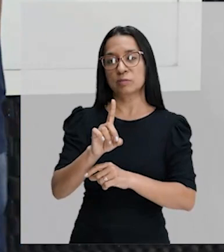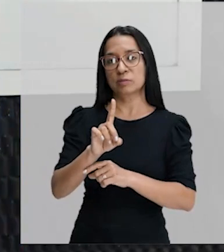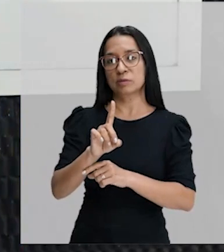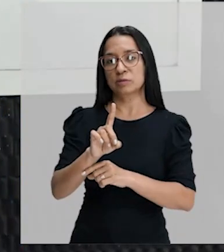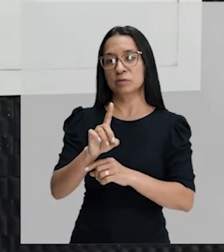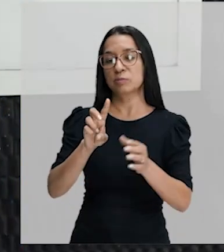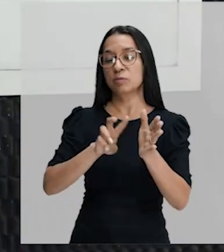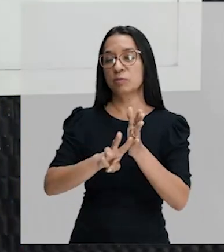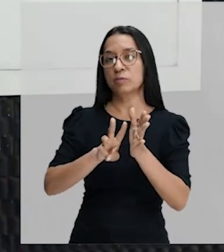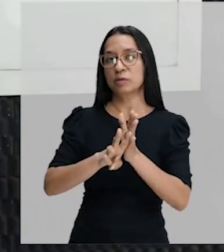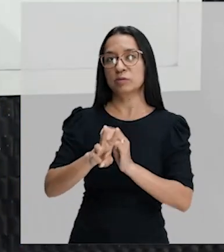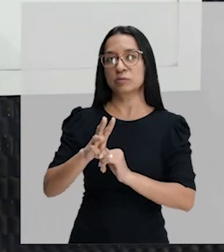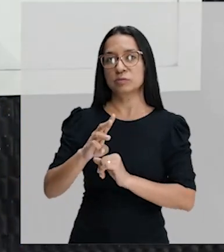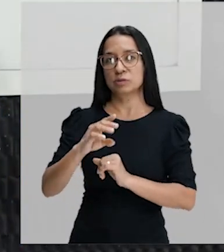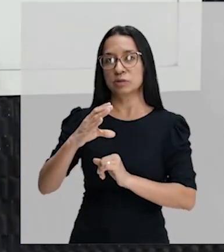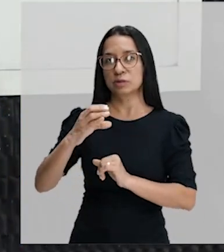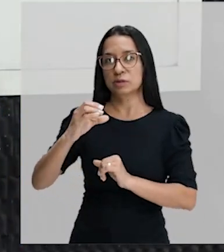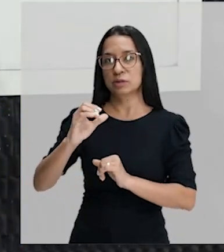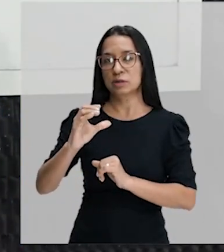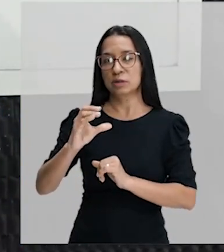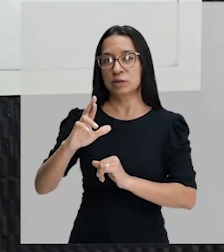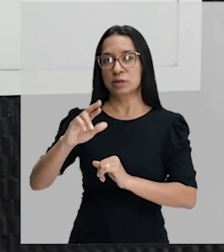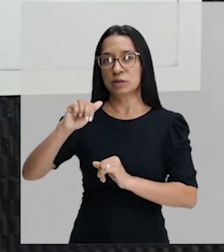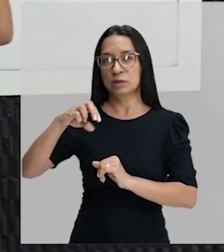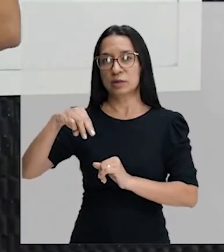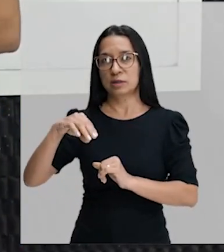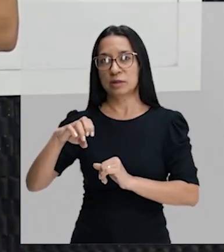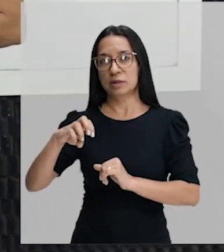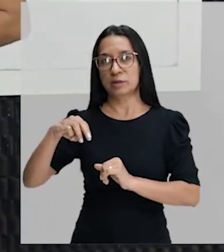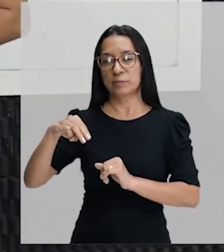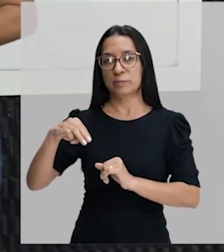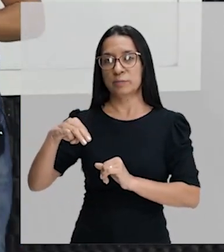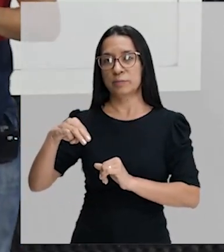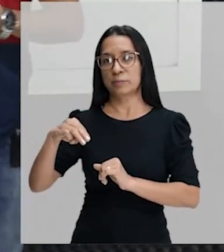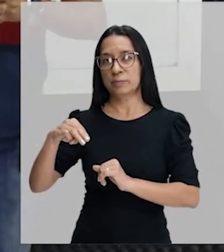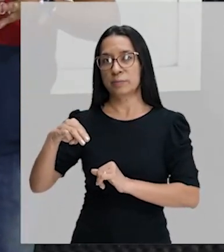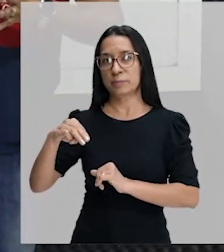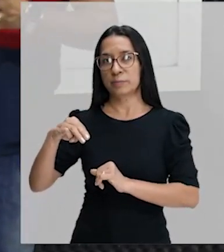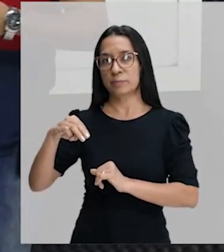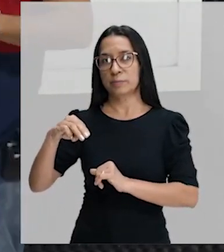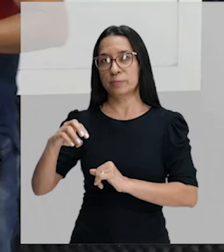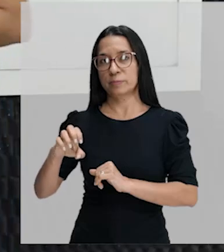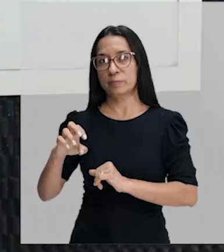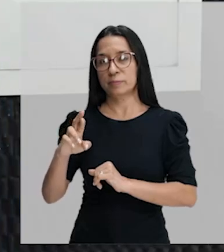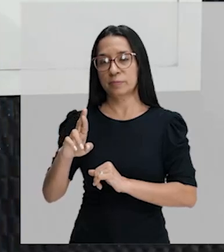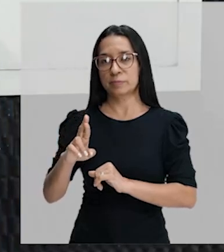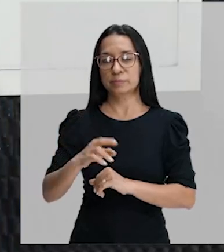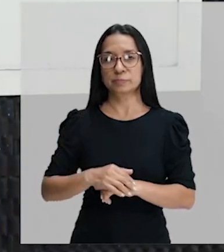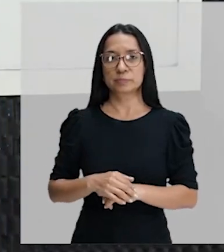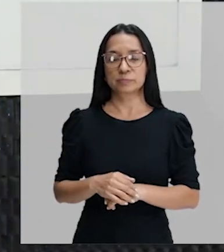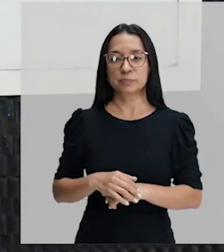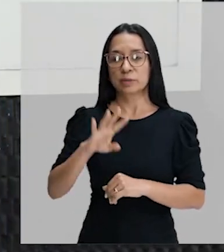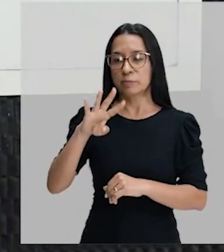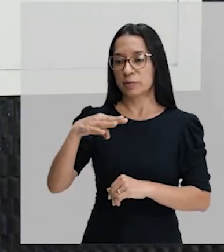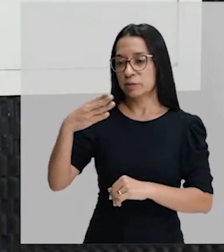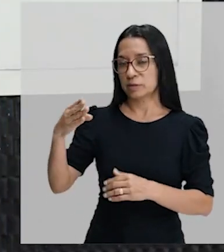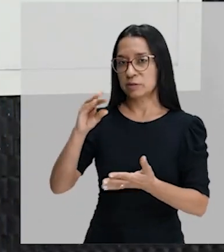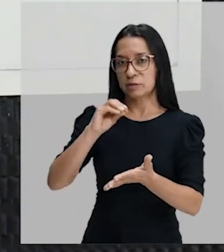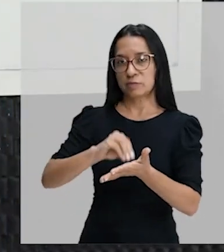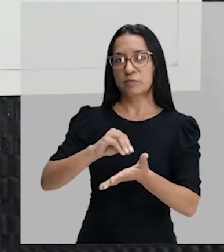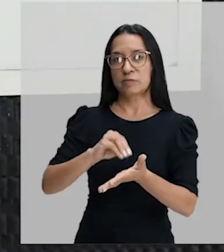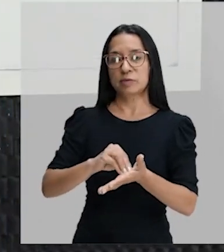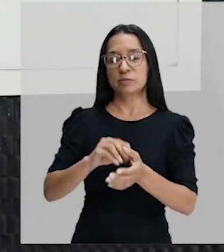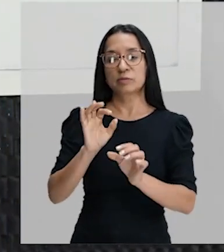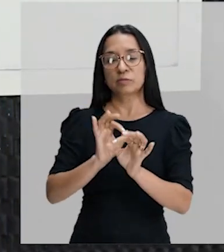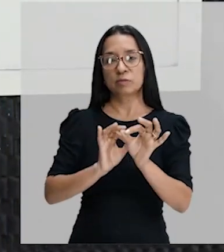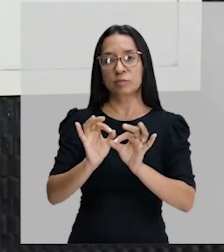de Cramer. Então, a primeira coisa é você formar a matriz incompleta. A matriz incompleta é formada pelos coeficientes de x